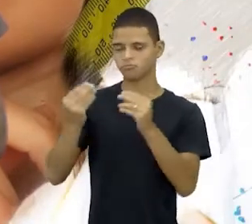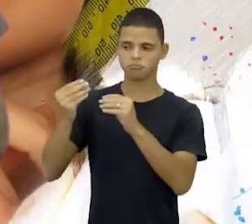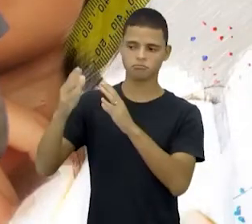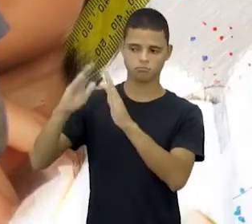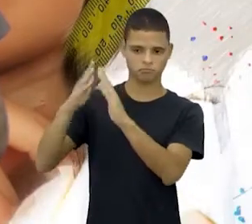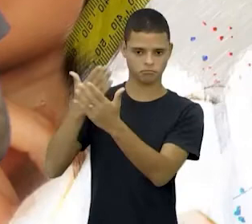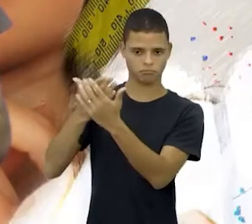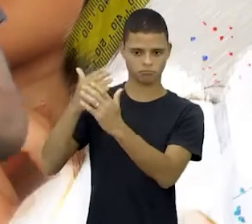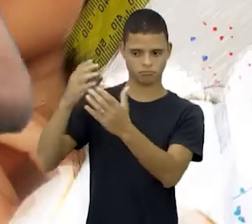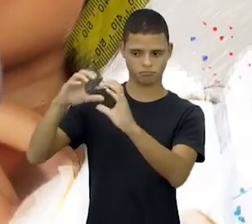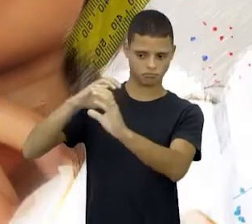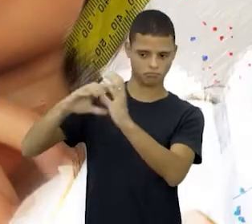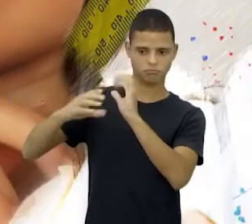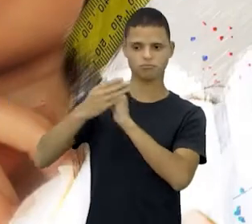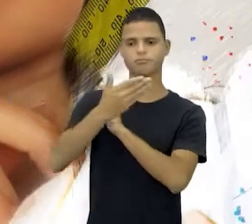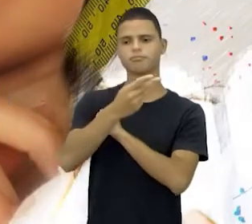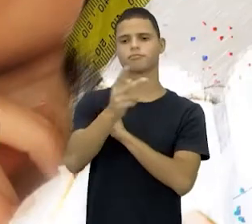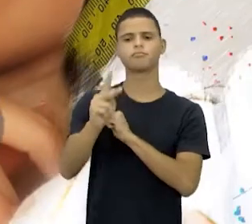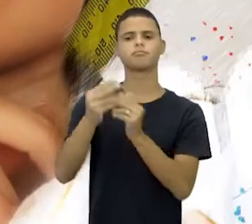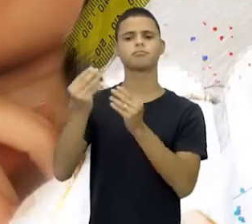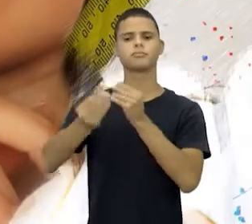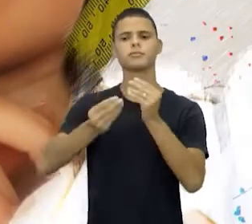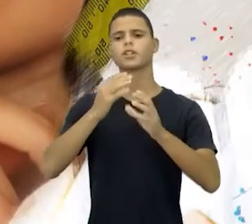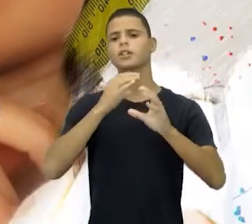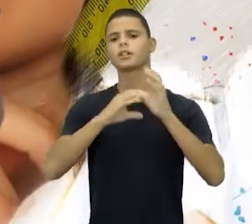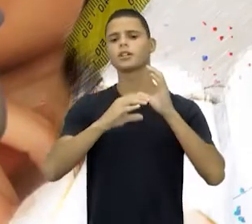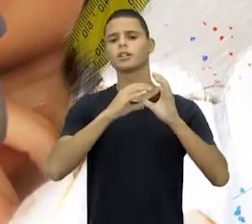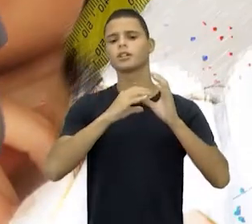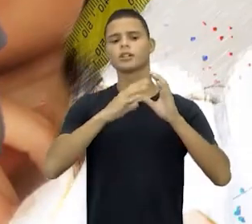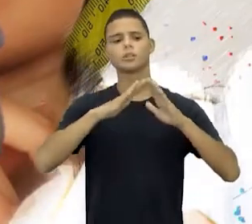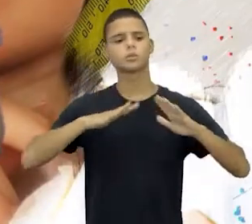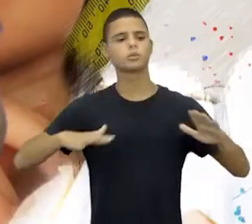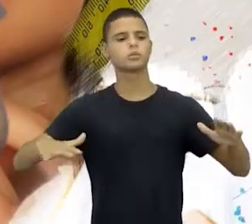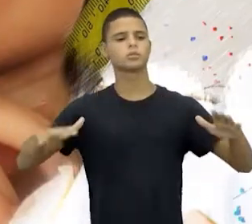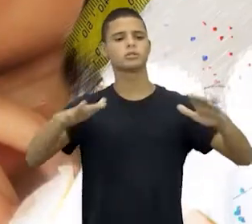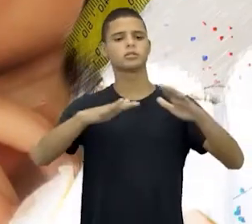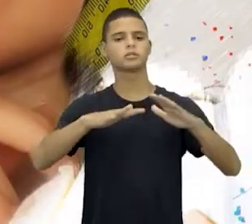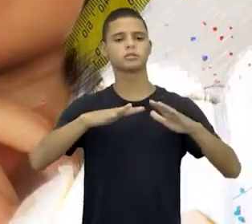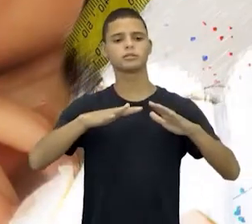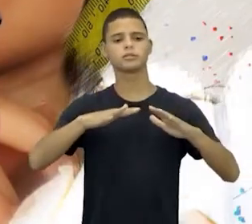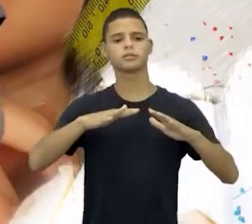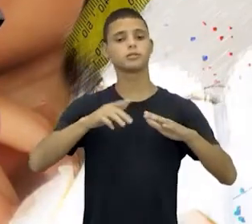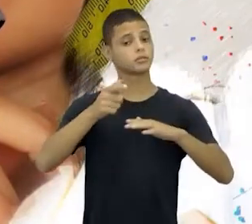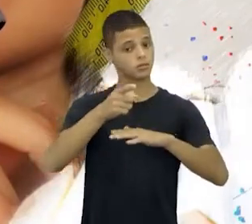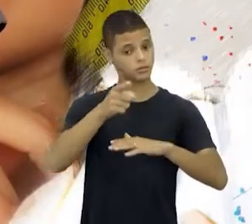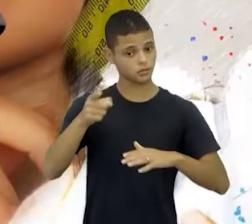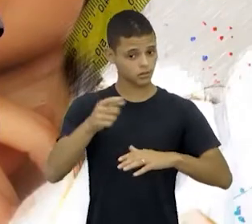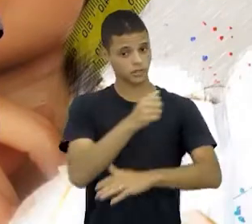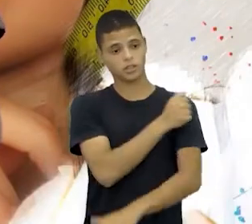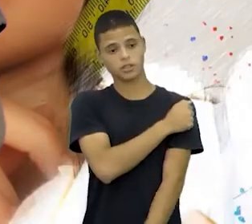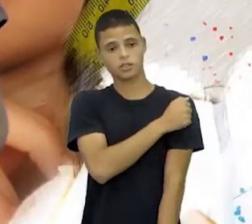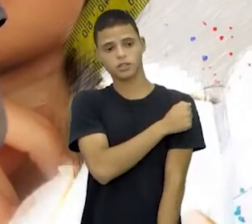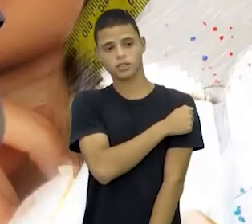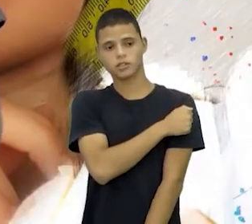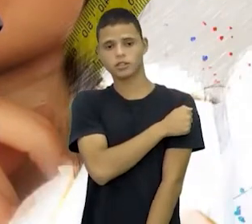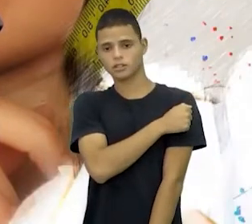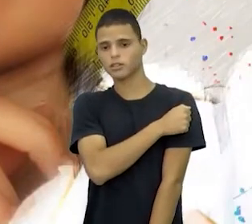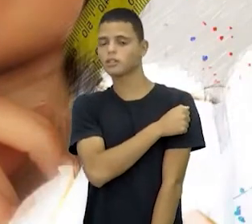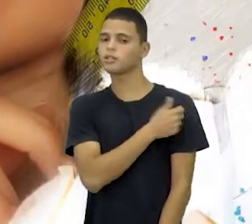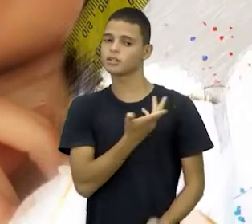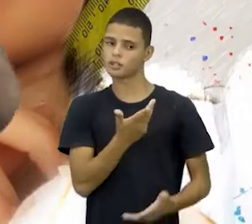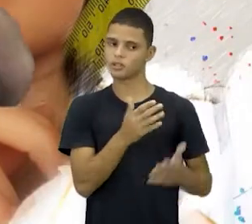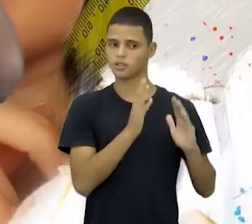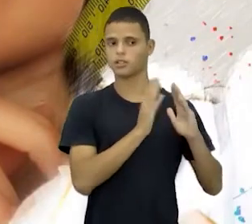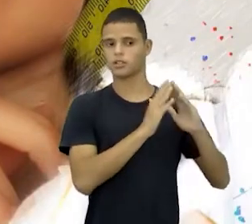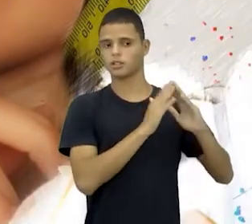você? Tá? E você? Como é que você se comunica com todo o seu núcleo? Então, você estudante que está de forma assíncrona,